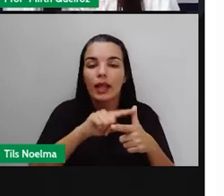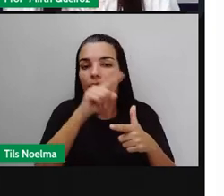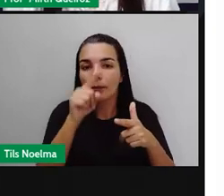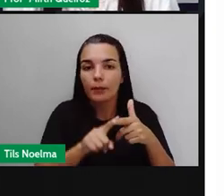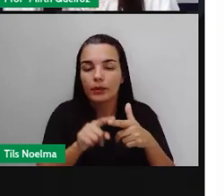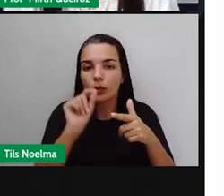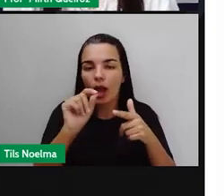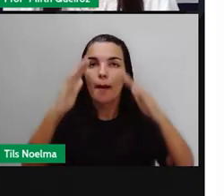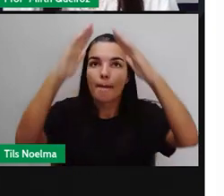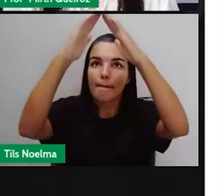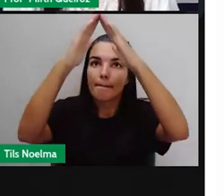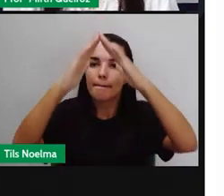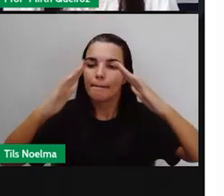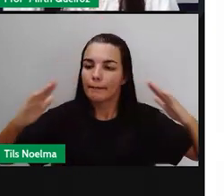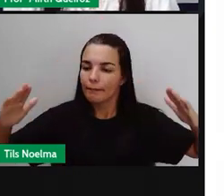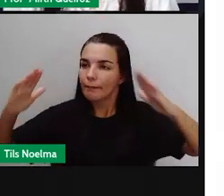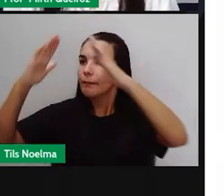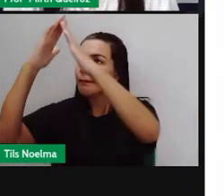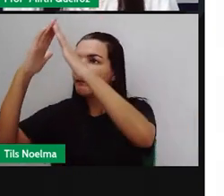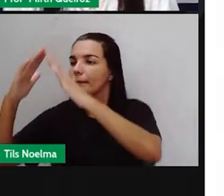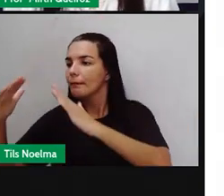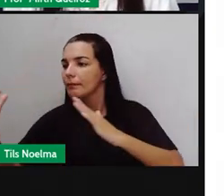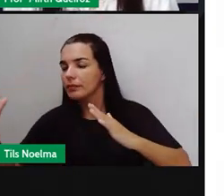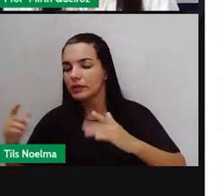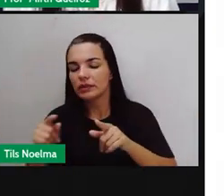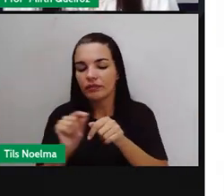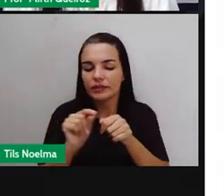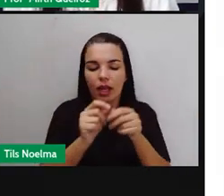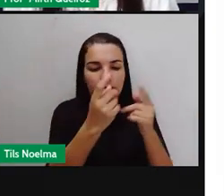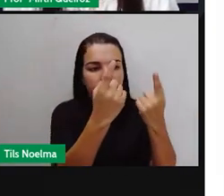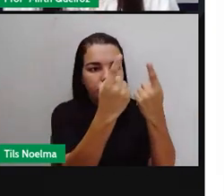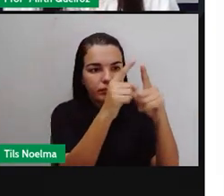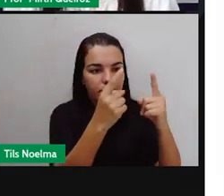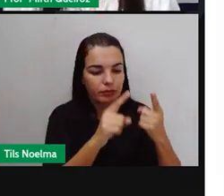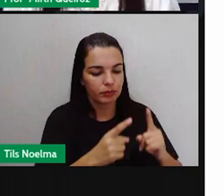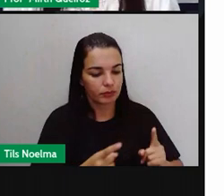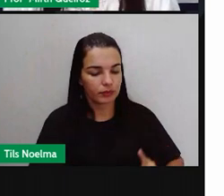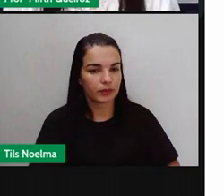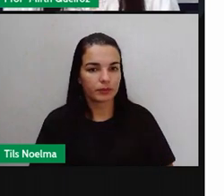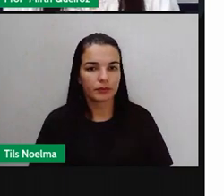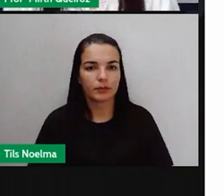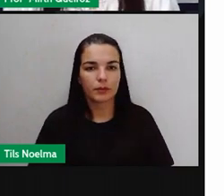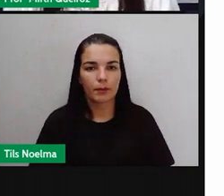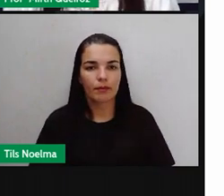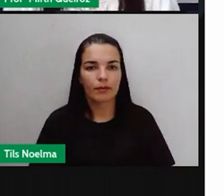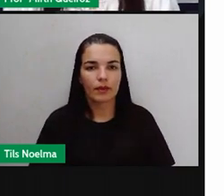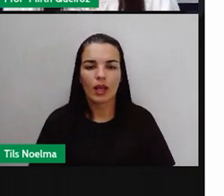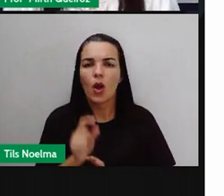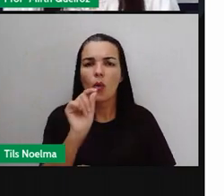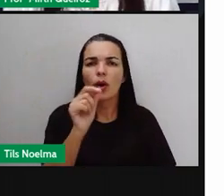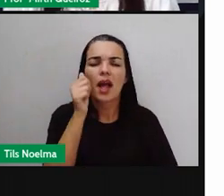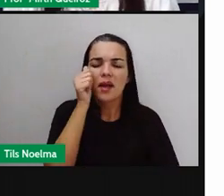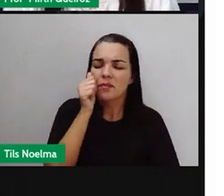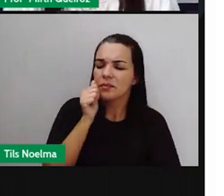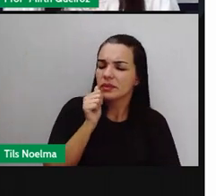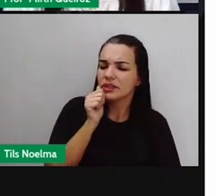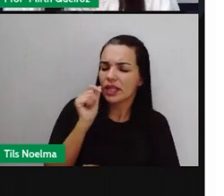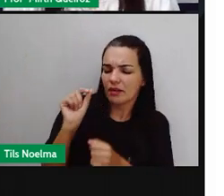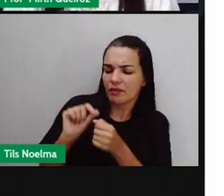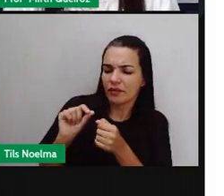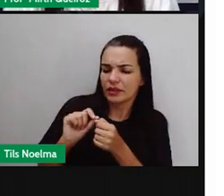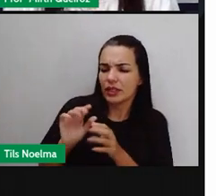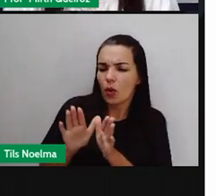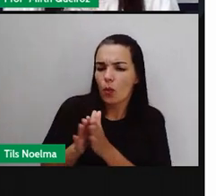aí pelo marido para que ela tecesse, né? O que a moça fez quando começou a se